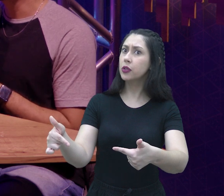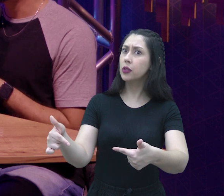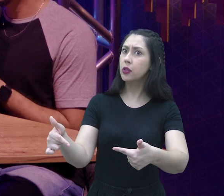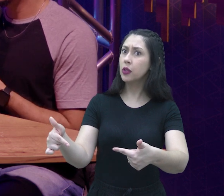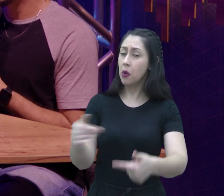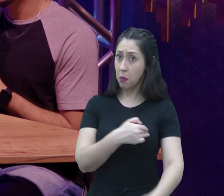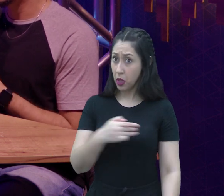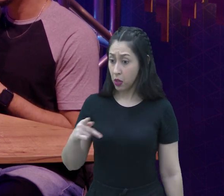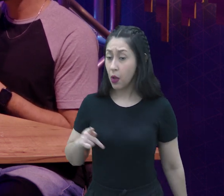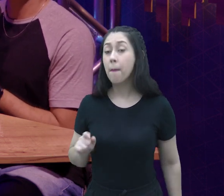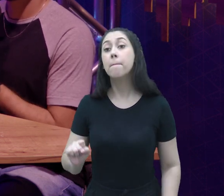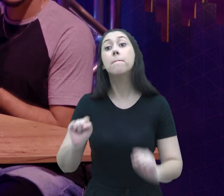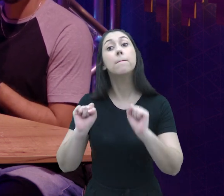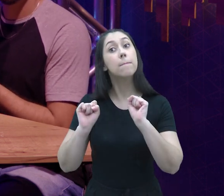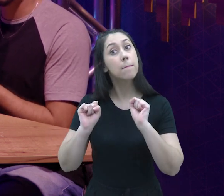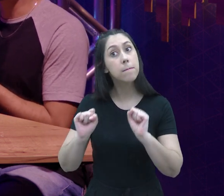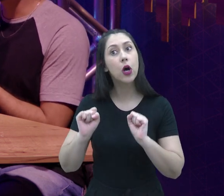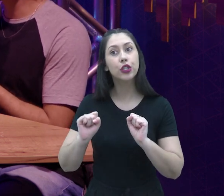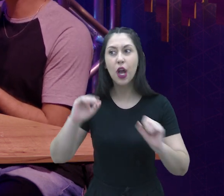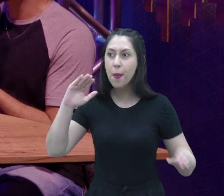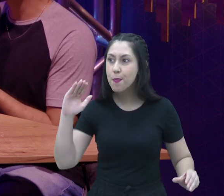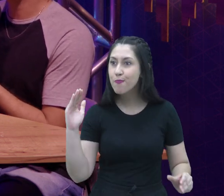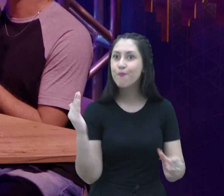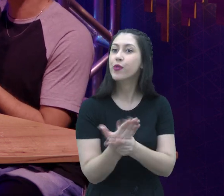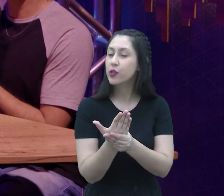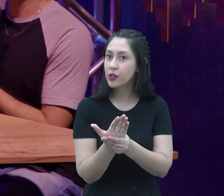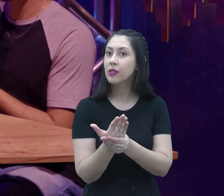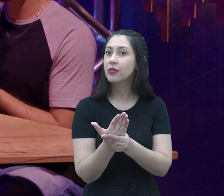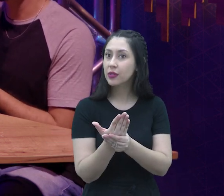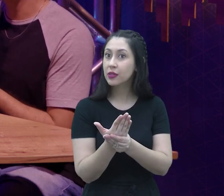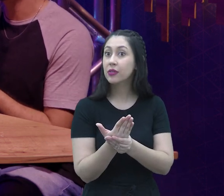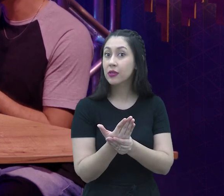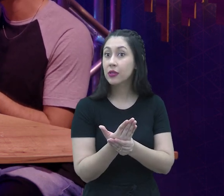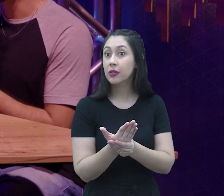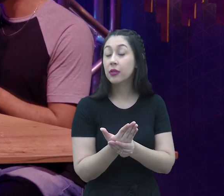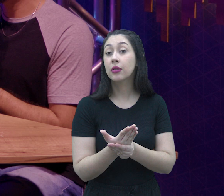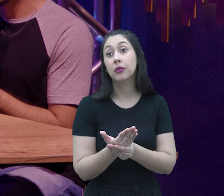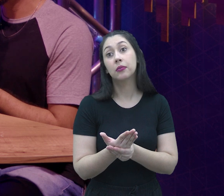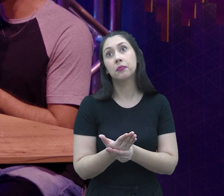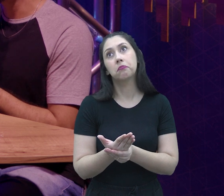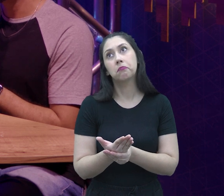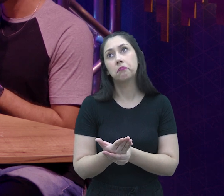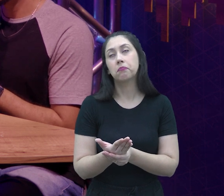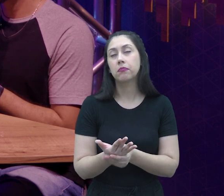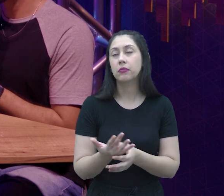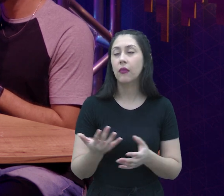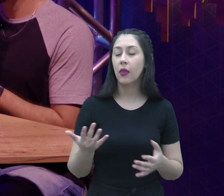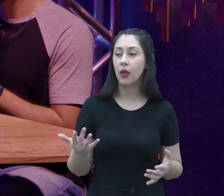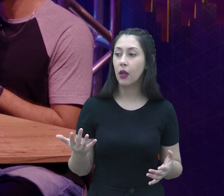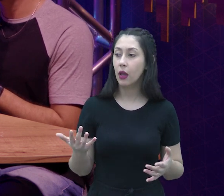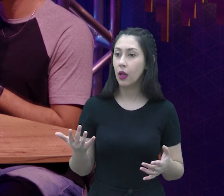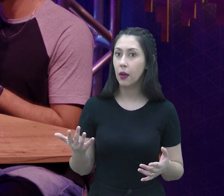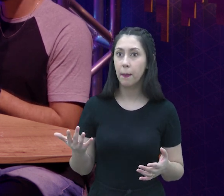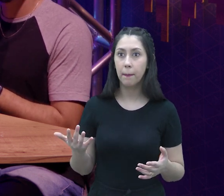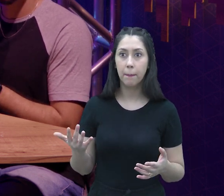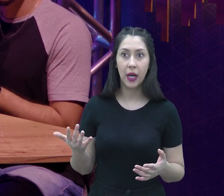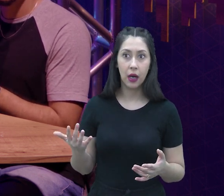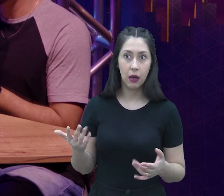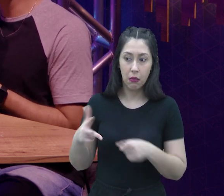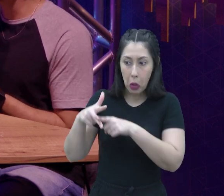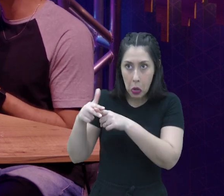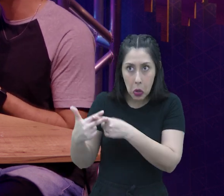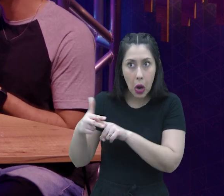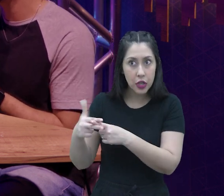e entrar com um processo na justiça, né, para que isso